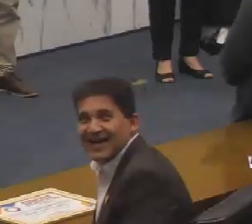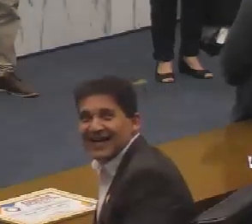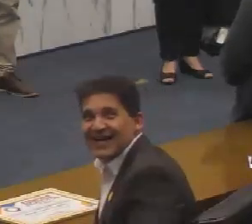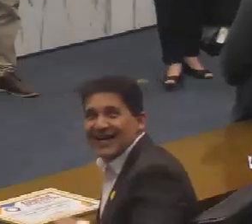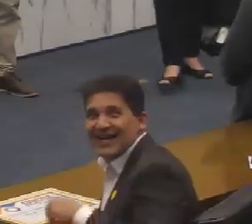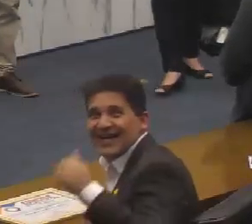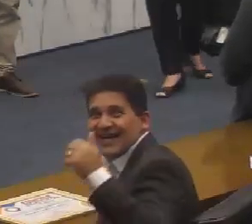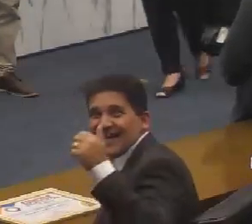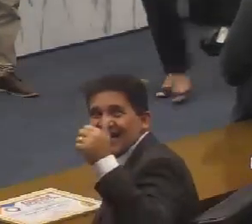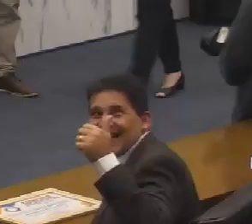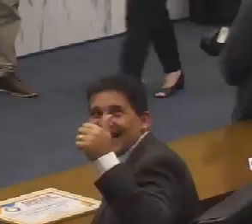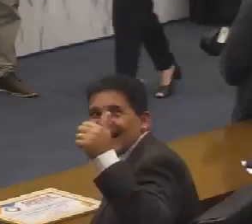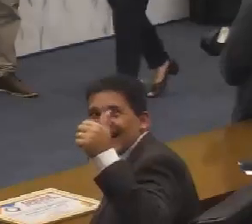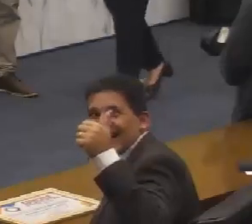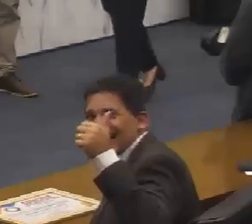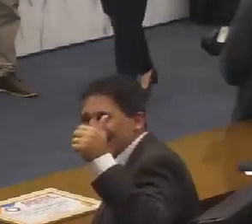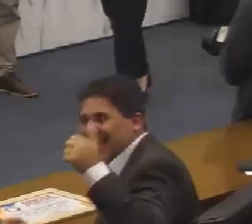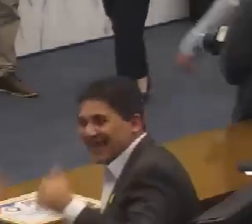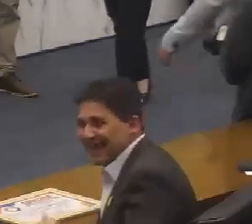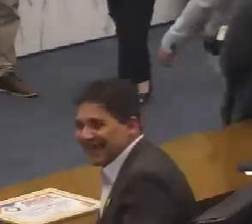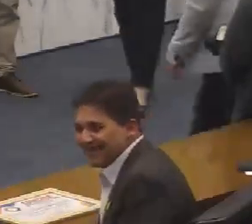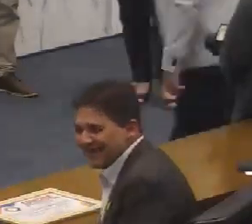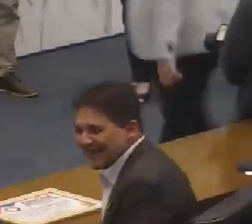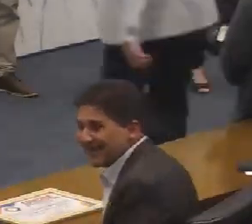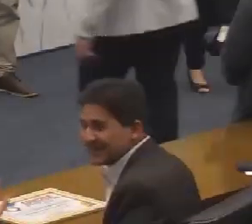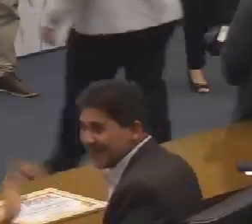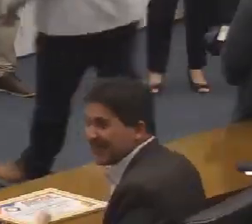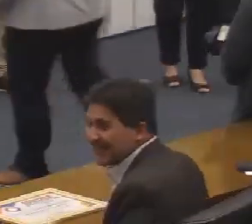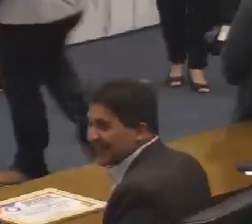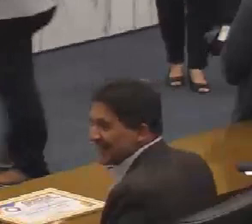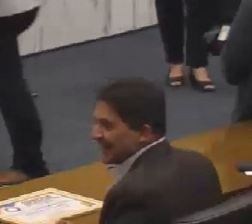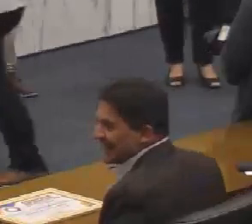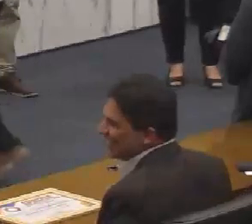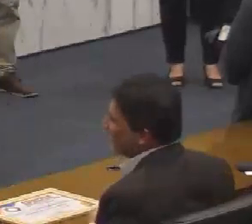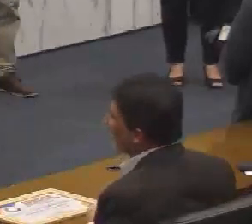colo, sorri e abraça os seus pais enquanto estão aqui.